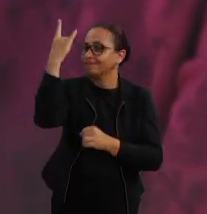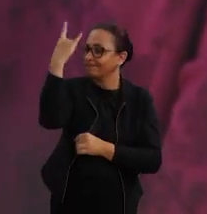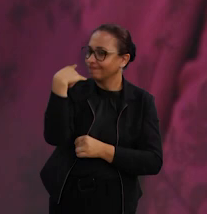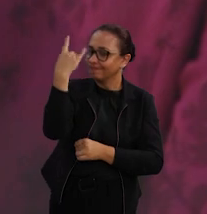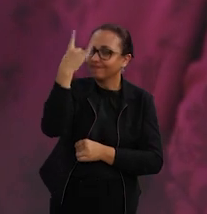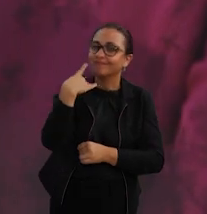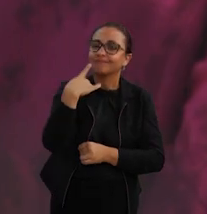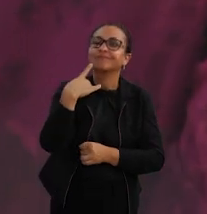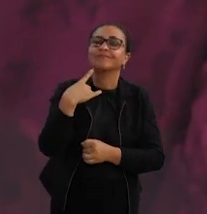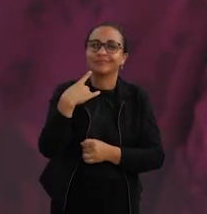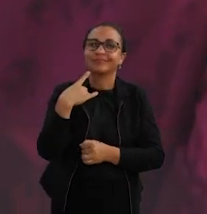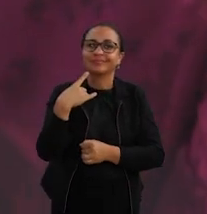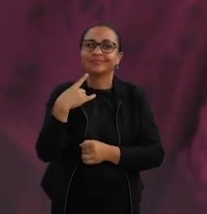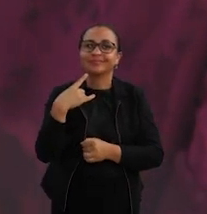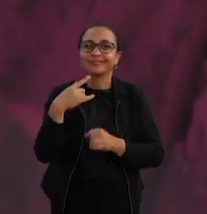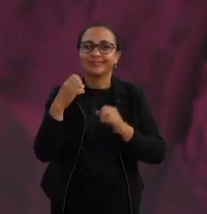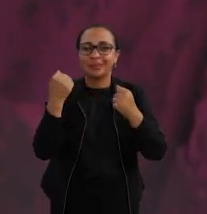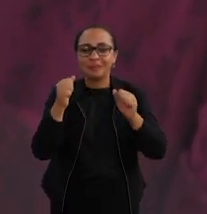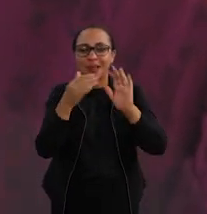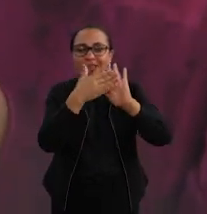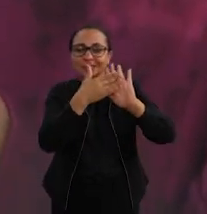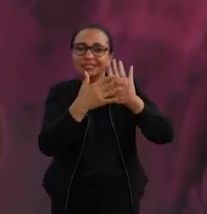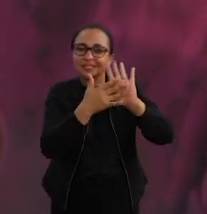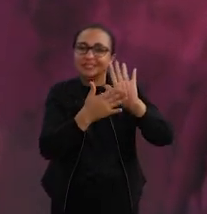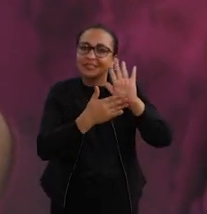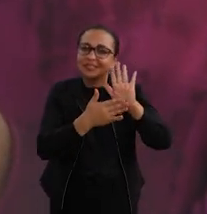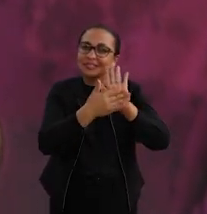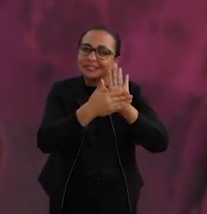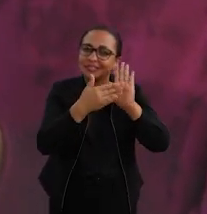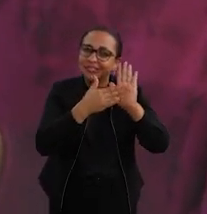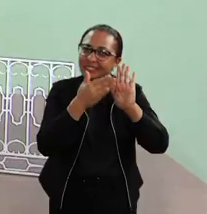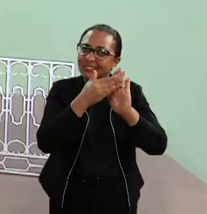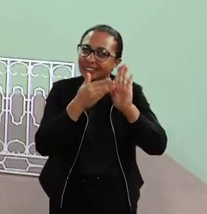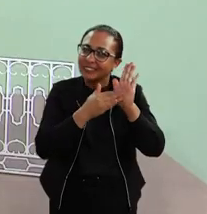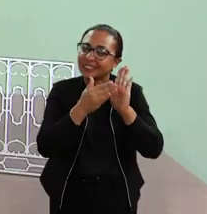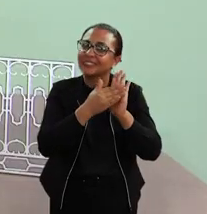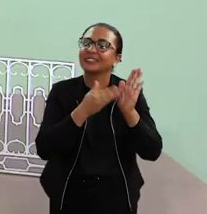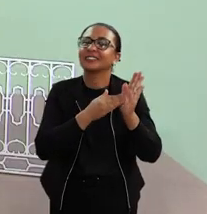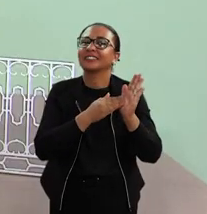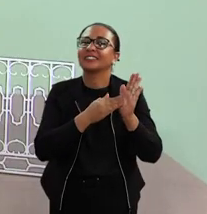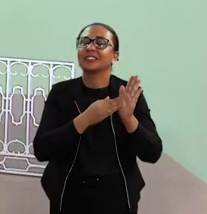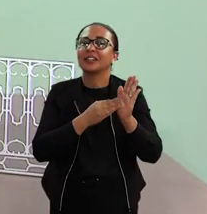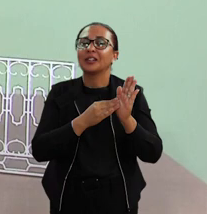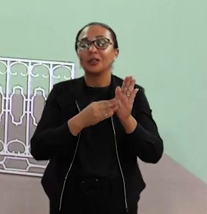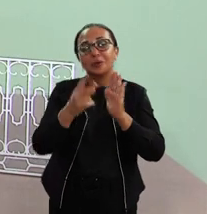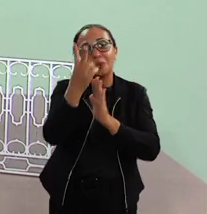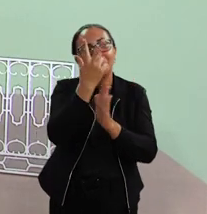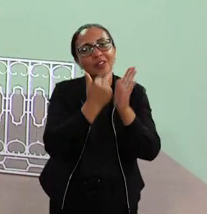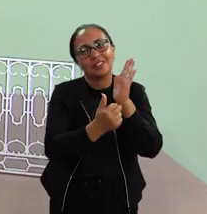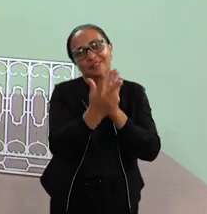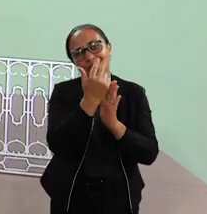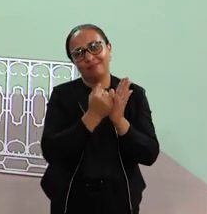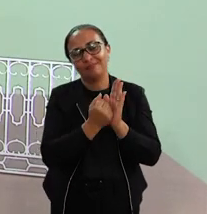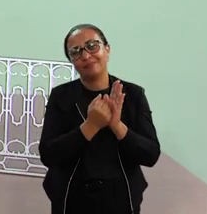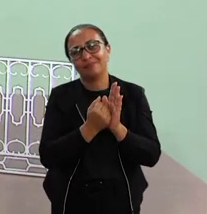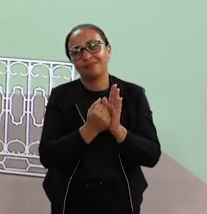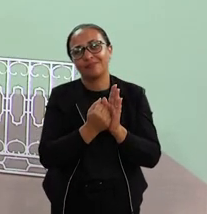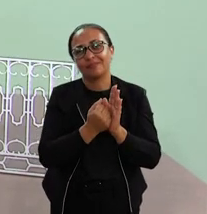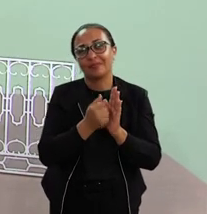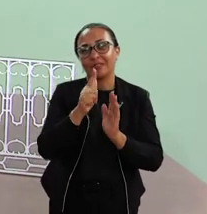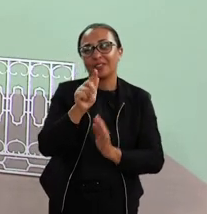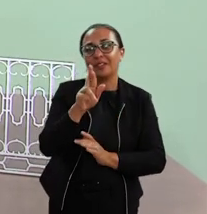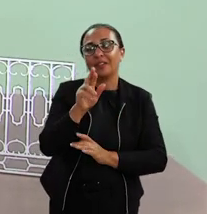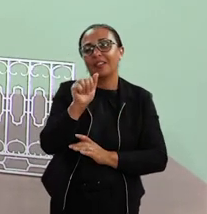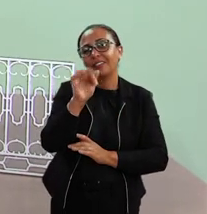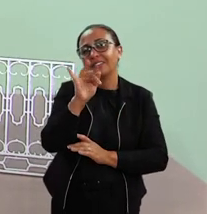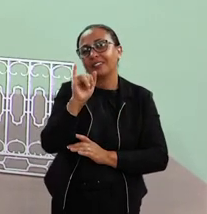com deficiência visual explorar tátilmente os